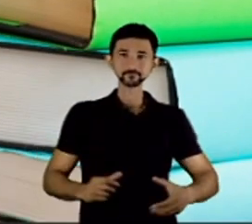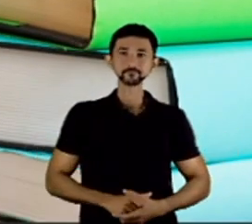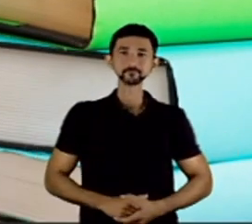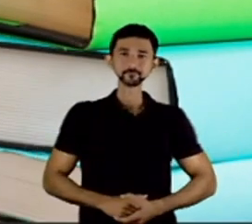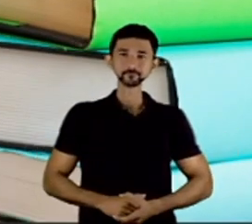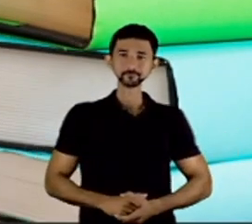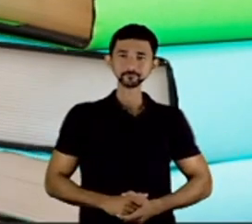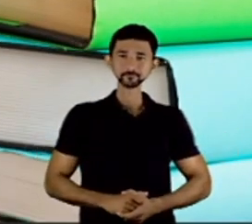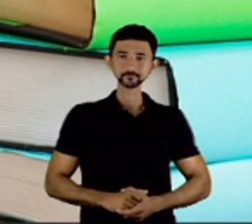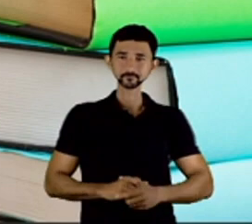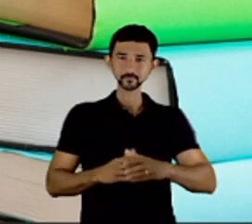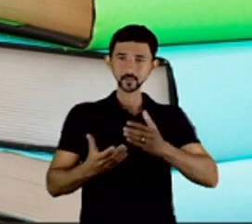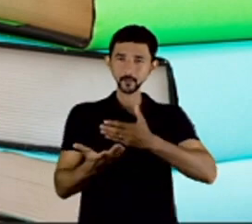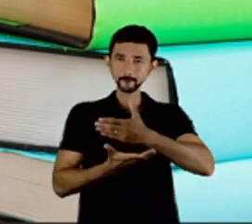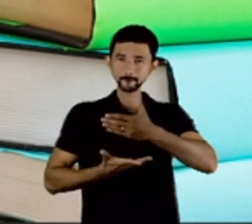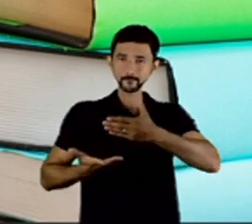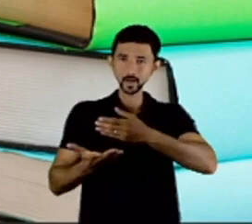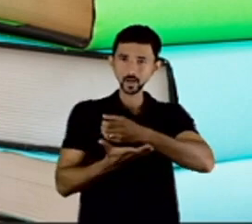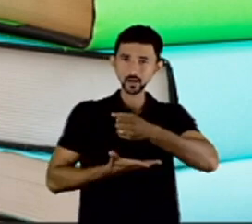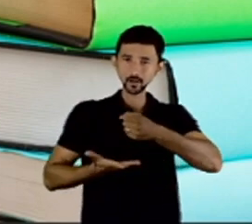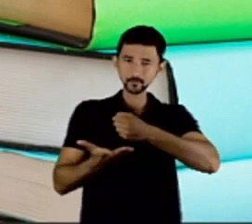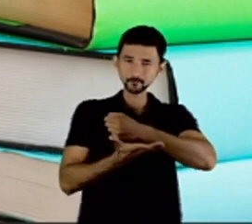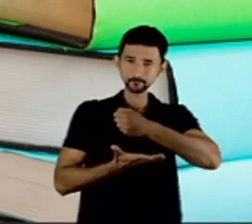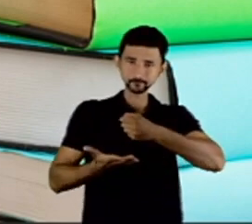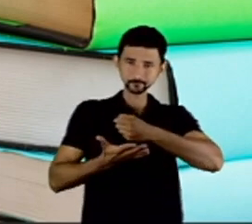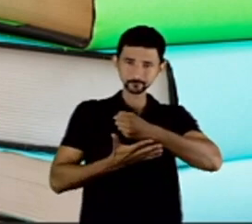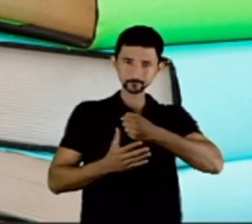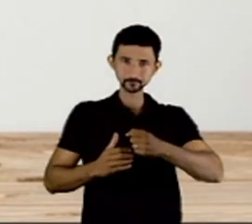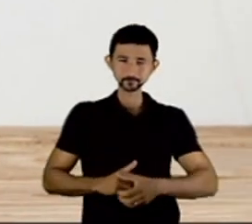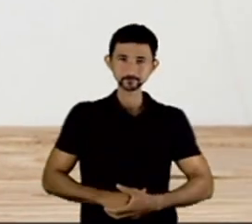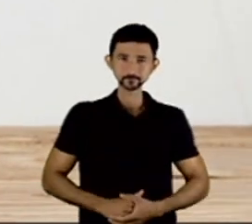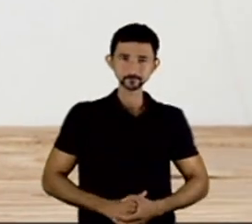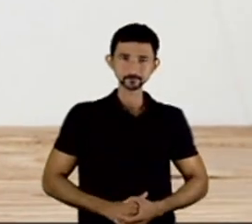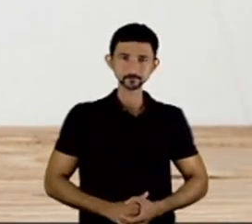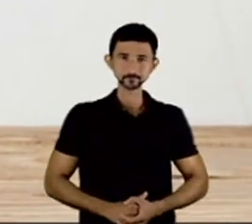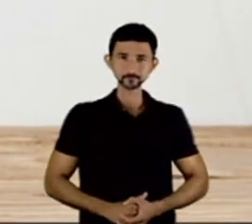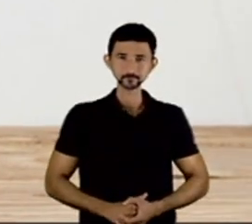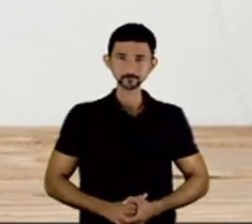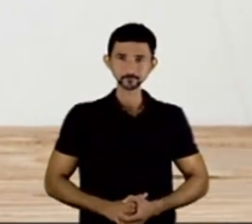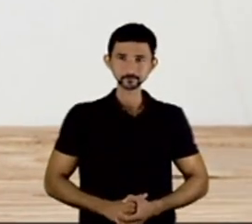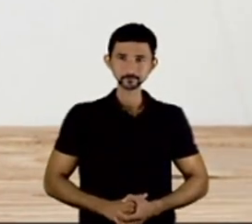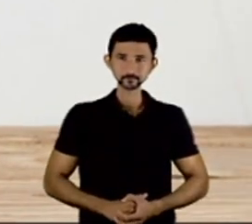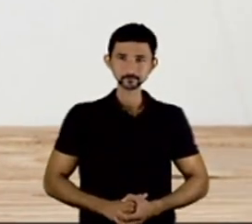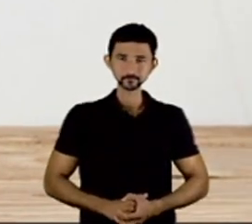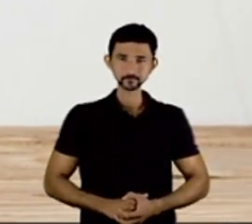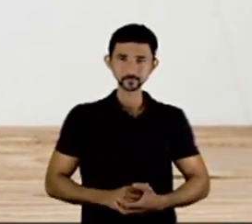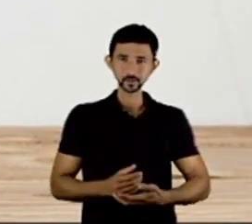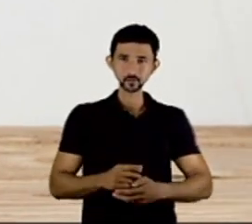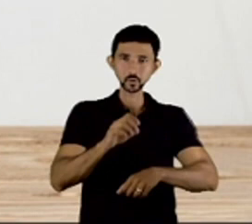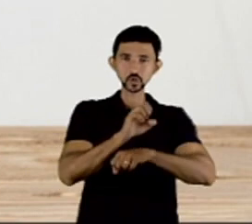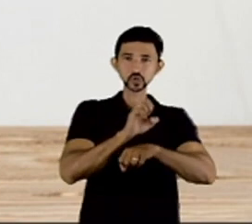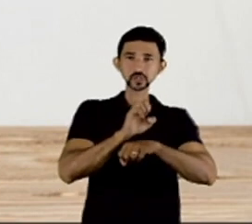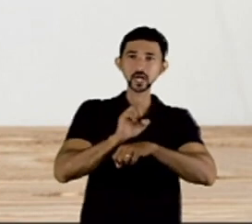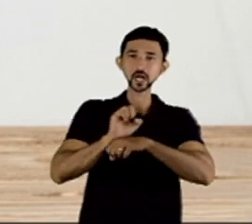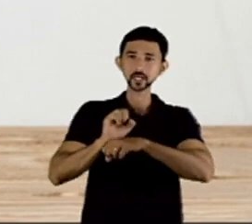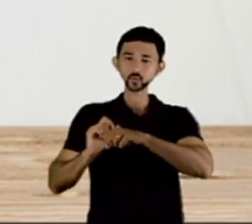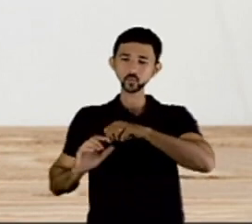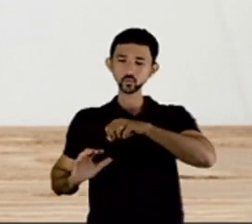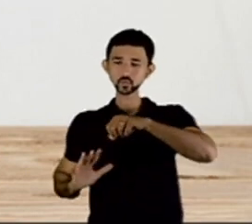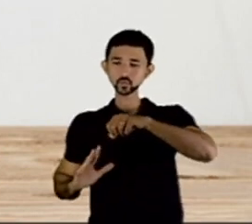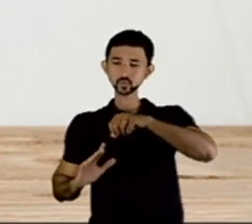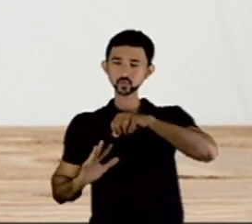inferior, tá? Na parte inferior aqui da imagem, são os outros estados tentando chegar